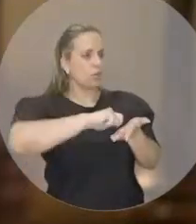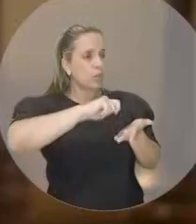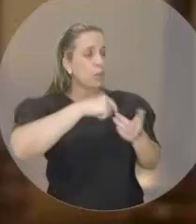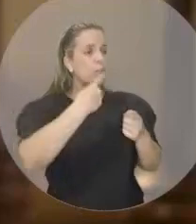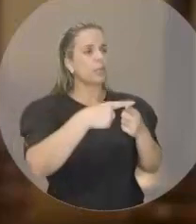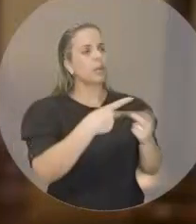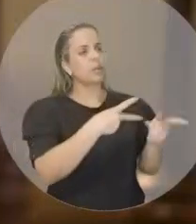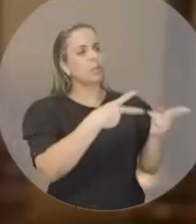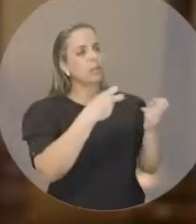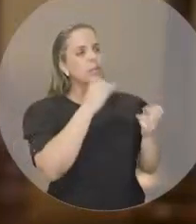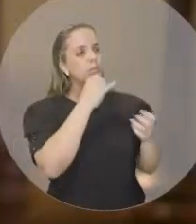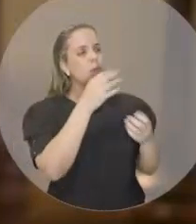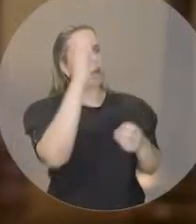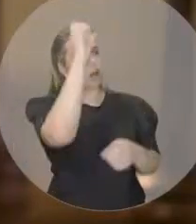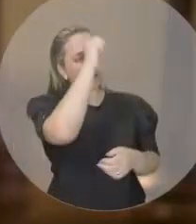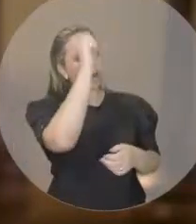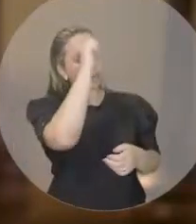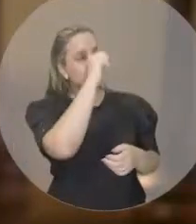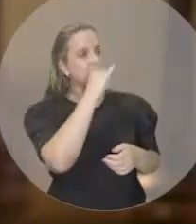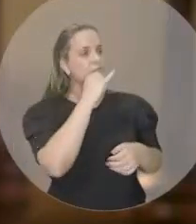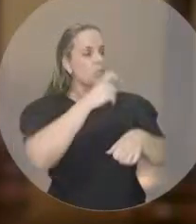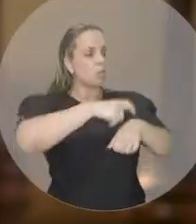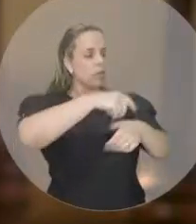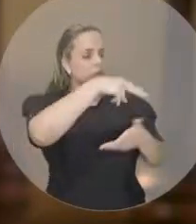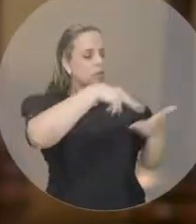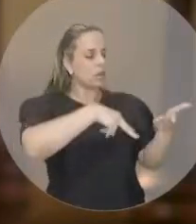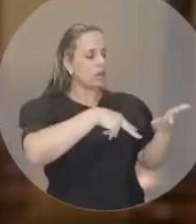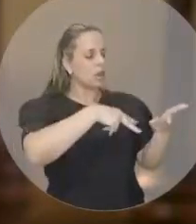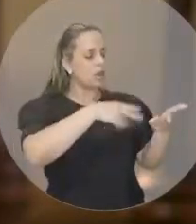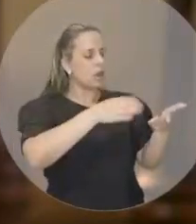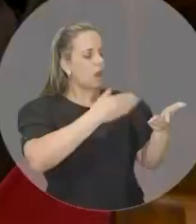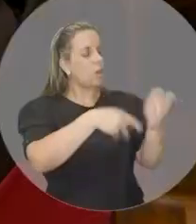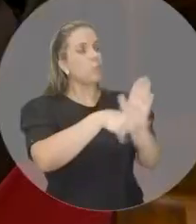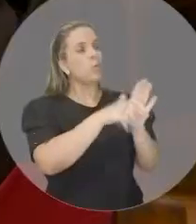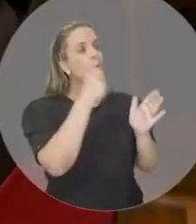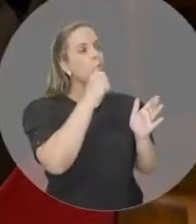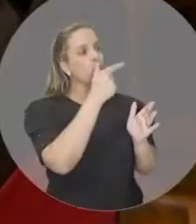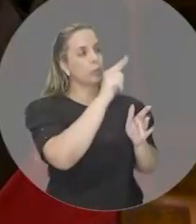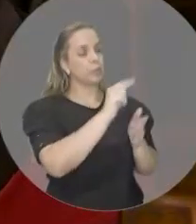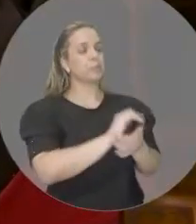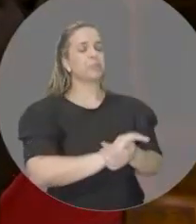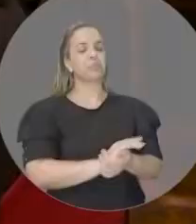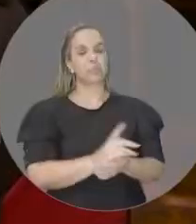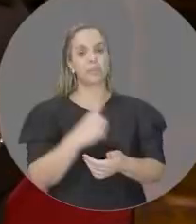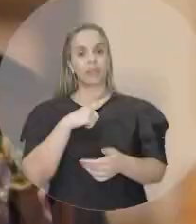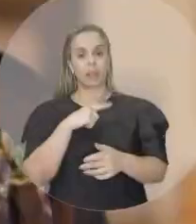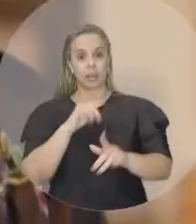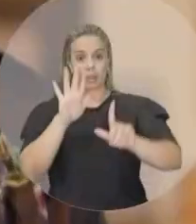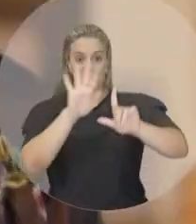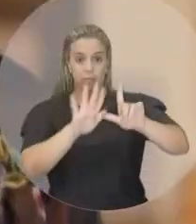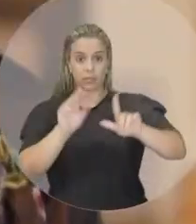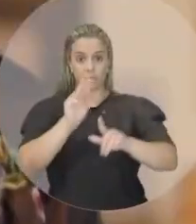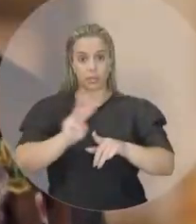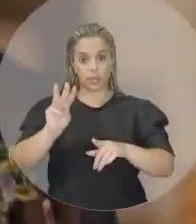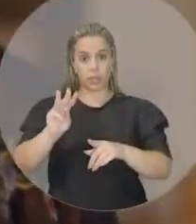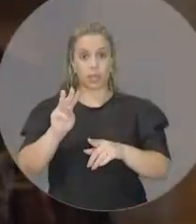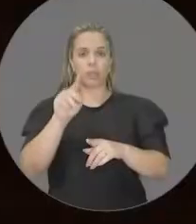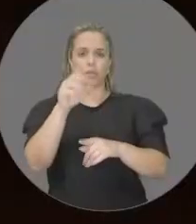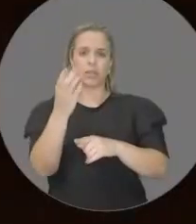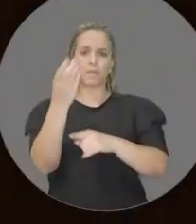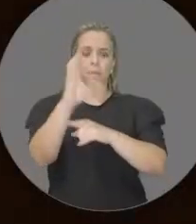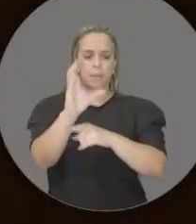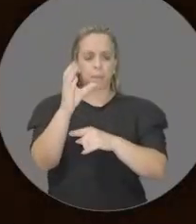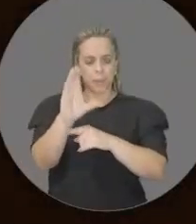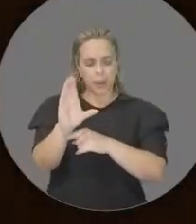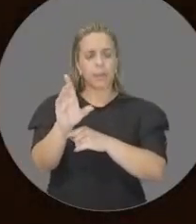eu vejo que a gente aprende muito quando a gente lê outras mulheres. Larissa, tem a plataforma do site no qual você divulga